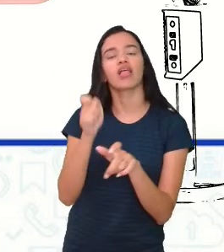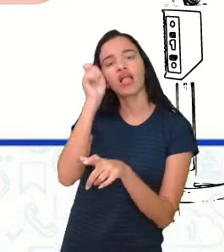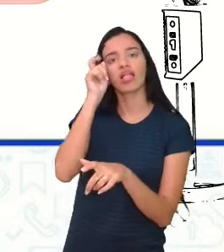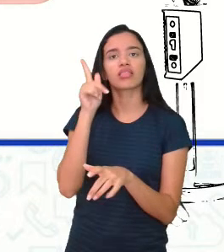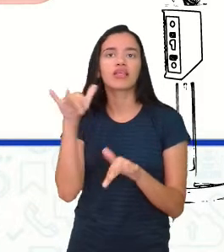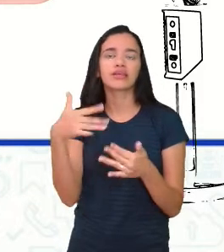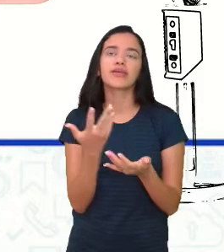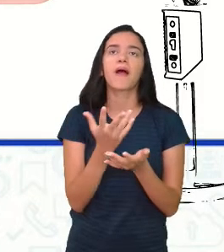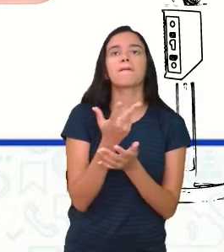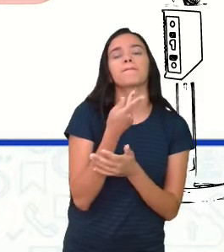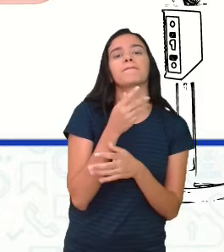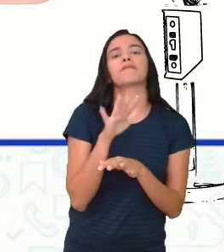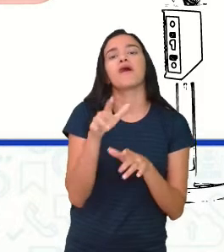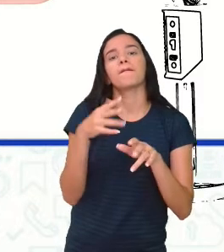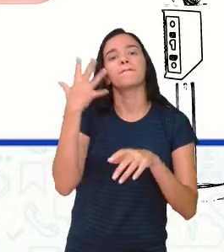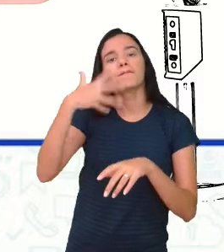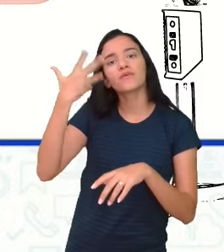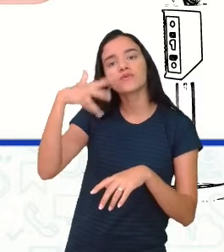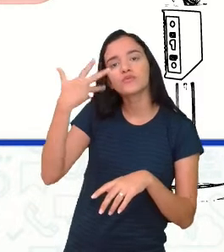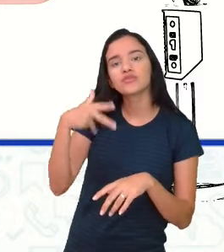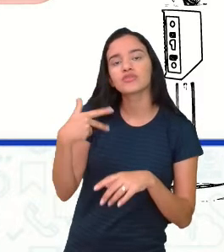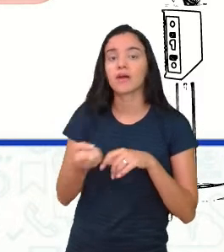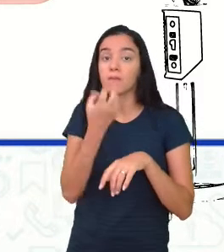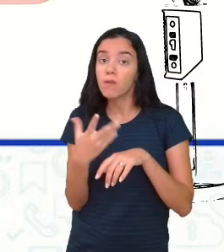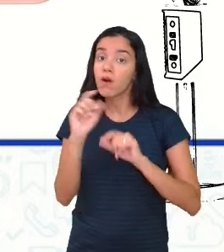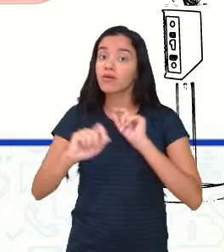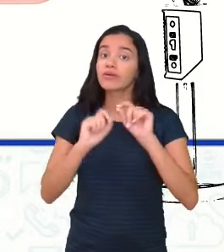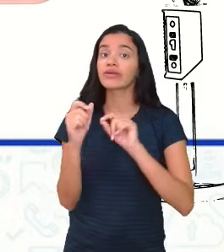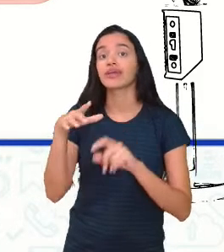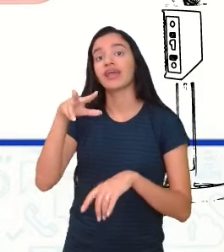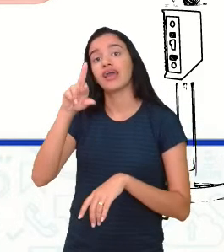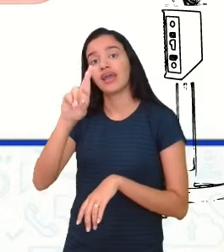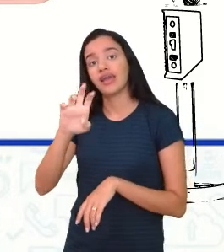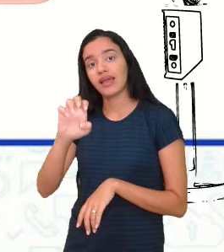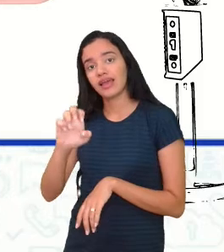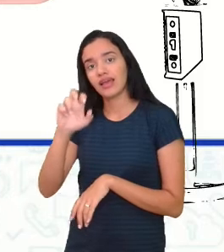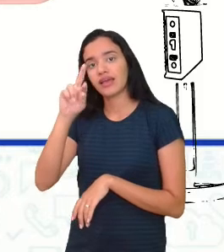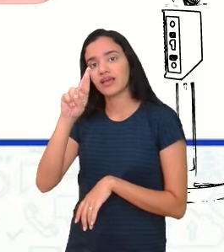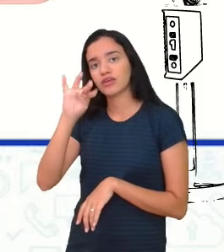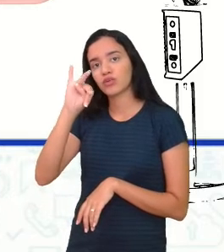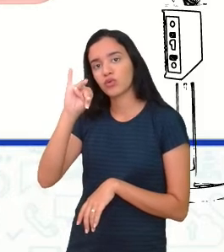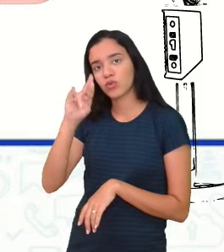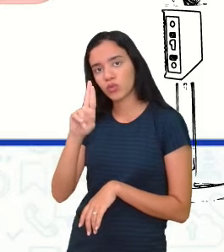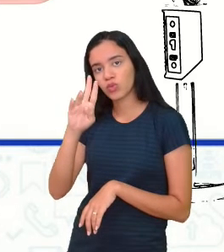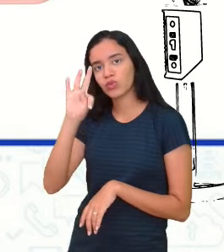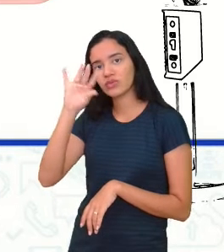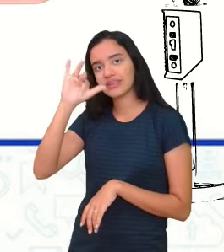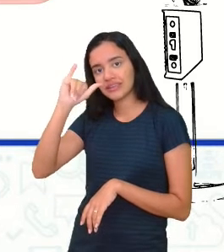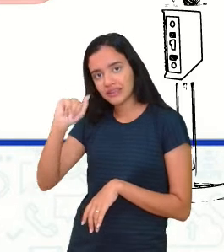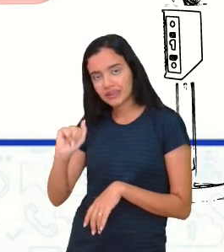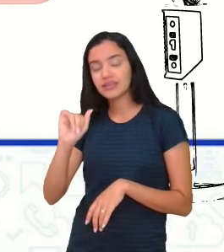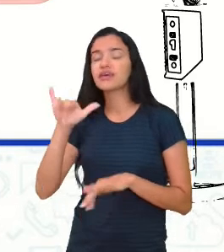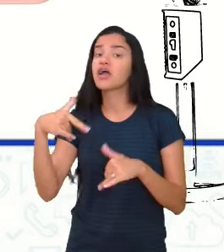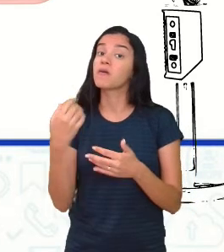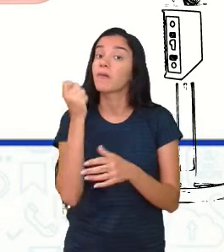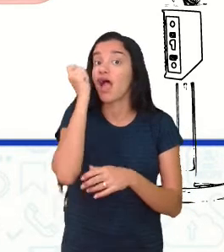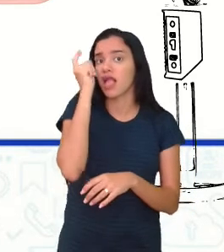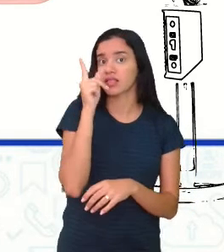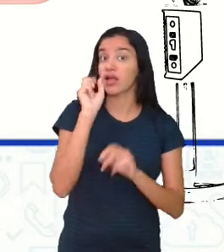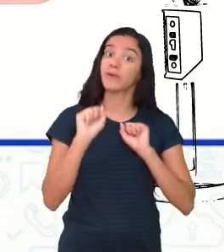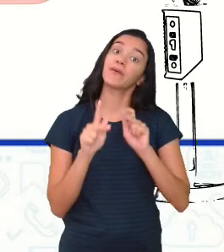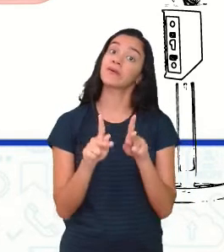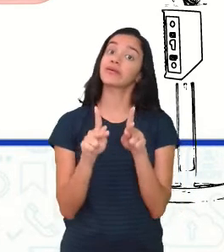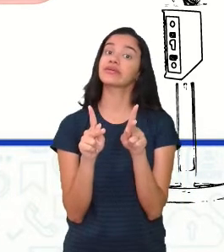música boa, a música de qualidade, é a música erudita, e que a música popular, ela é inferior. Essa é uma ideia, tá,